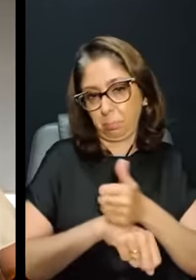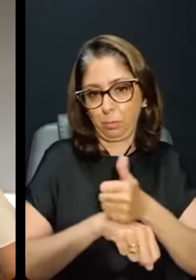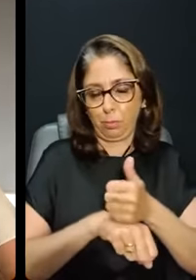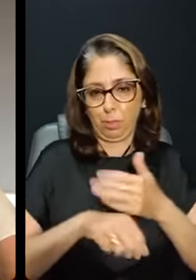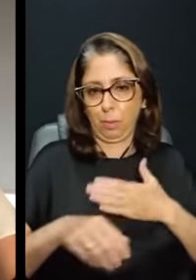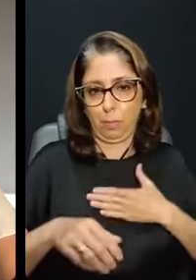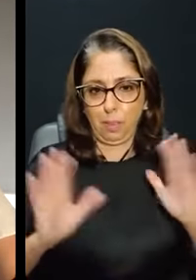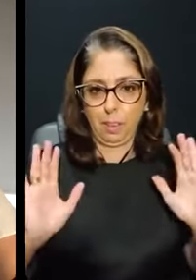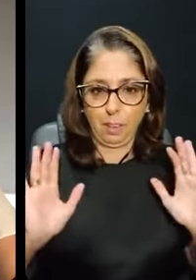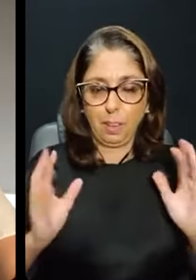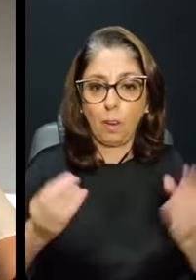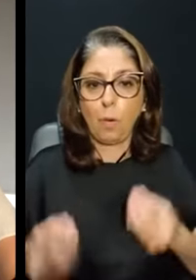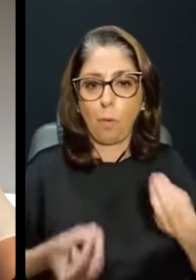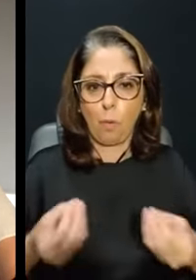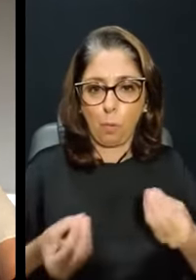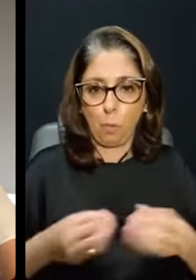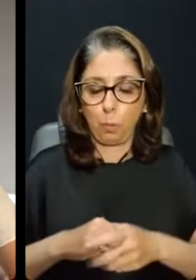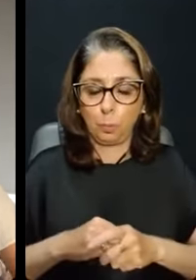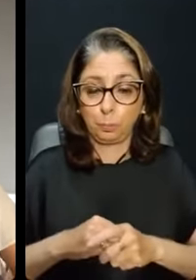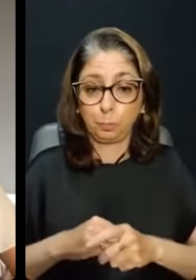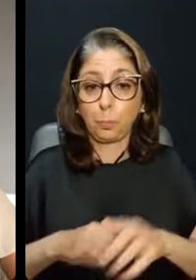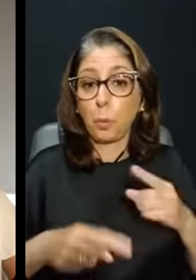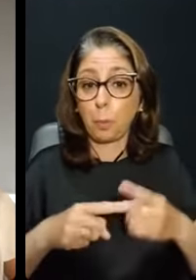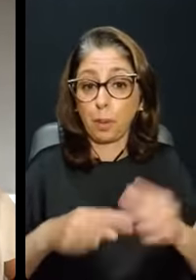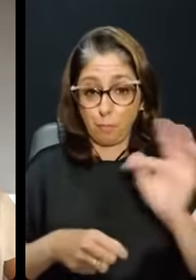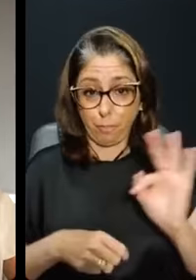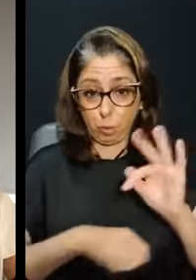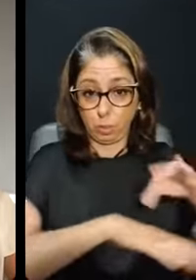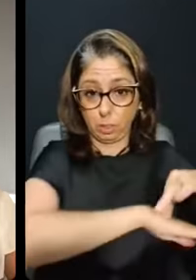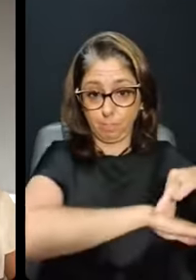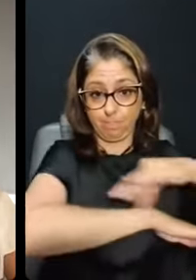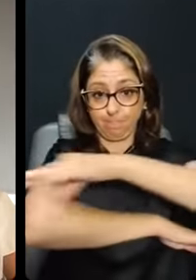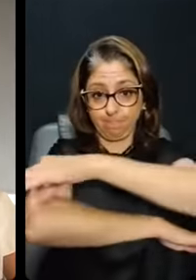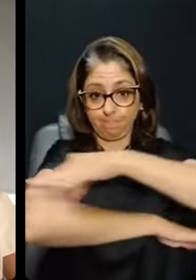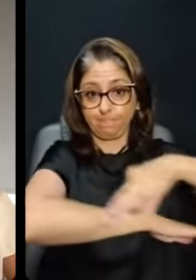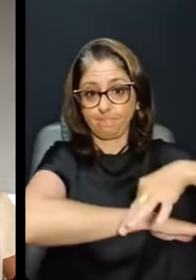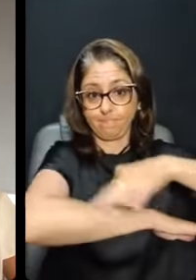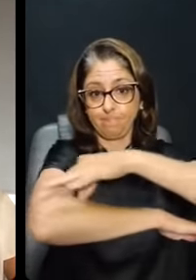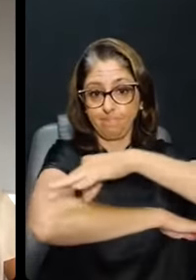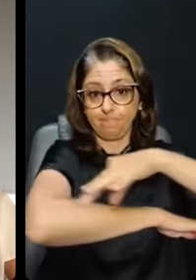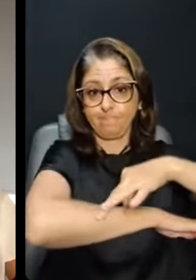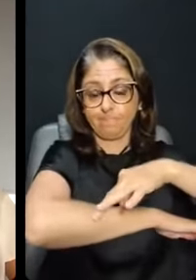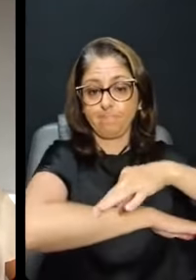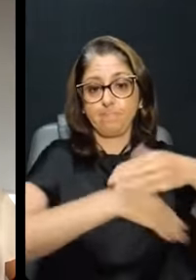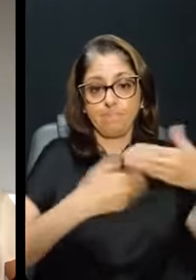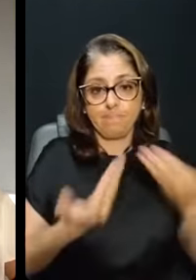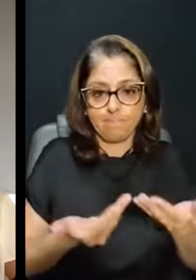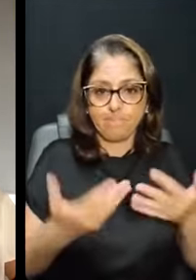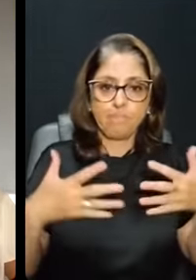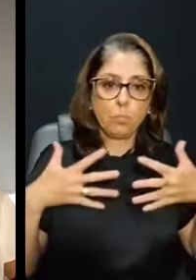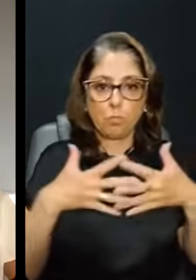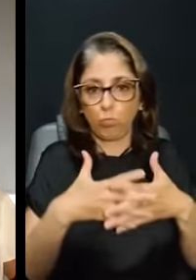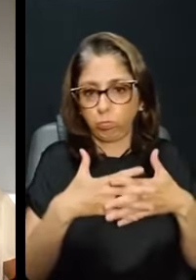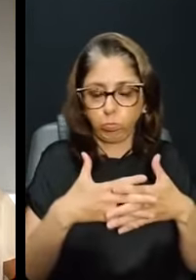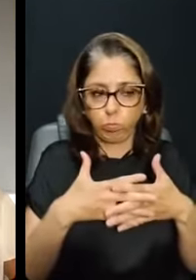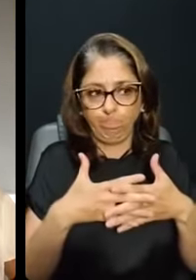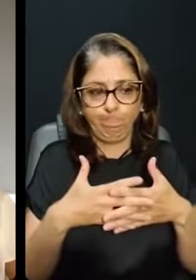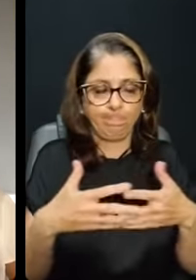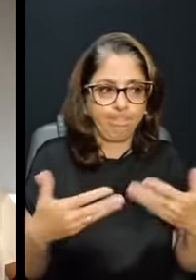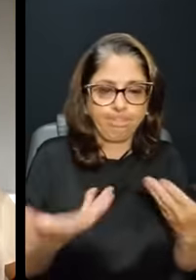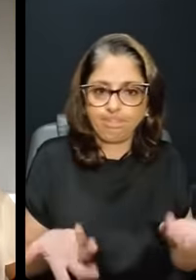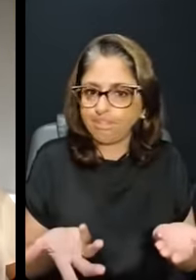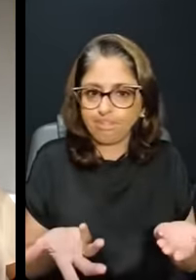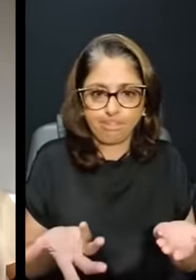Antes eu estava numa arquitetura que eu estava muito perdida. Então, era uma arquitetura que eu estava muito frustrada com o que ela